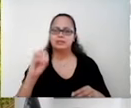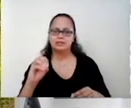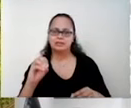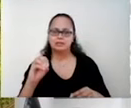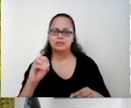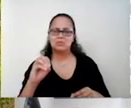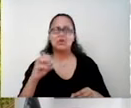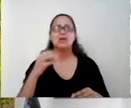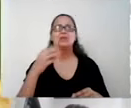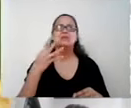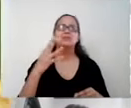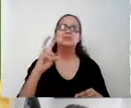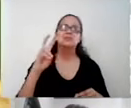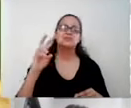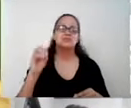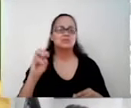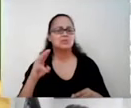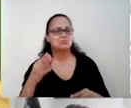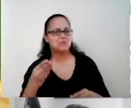atrás.